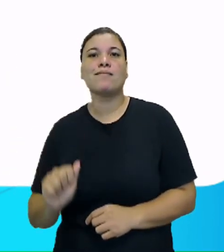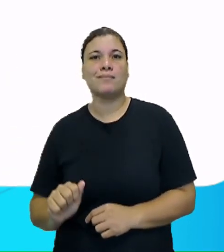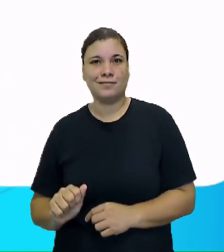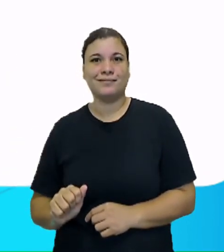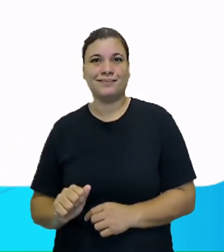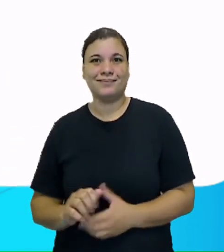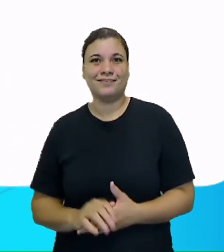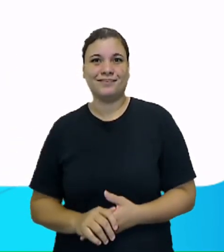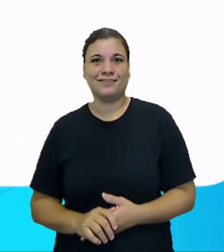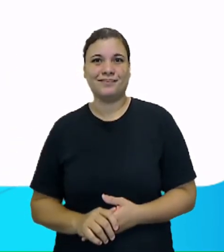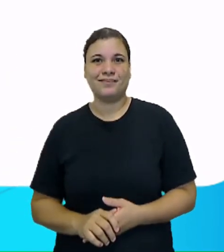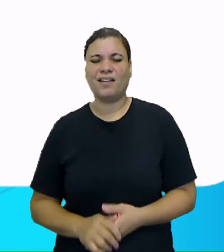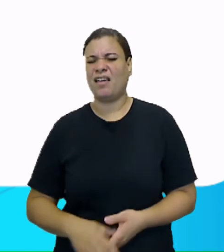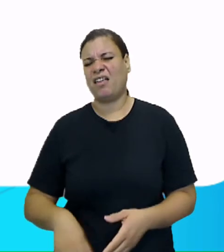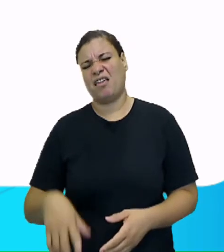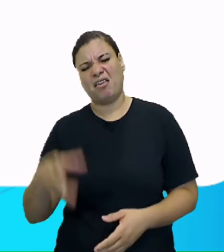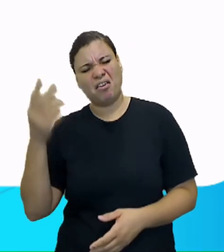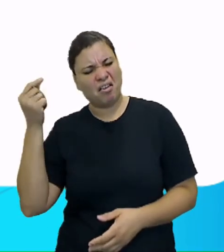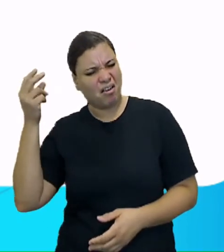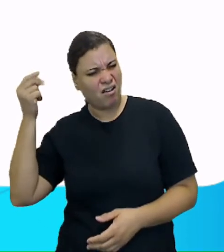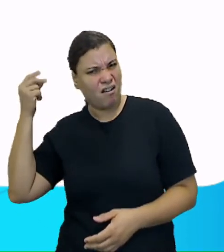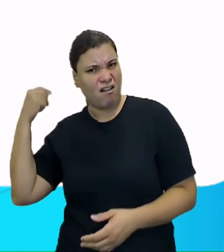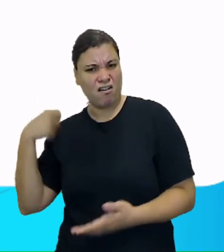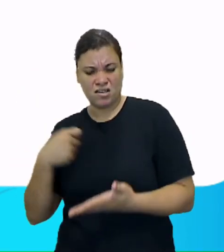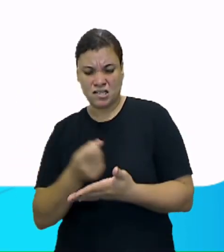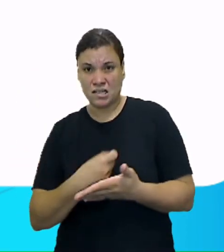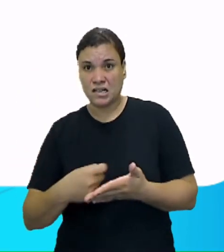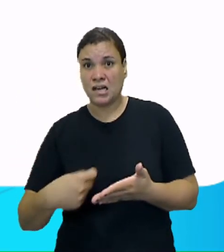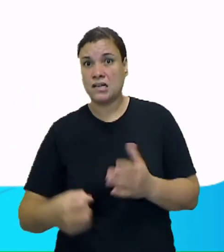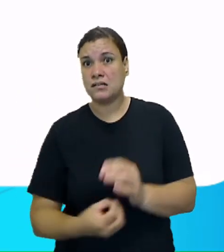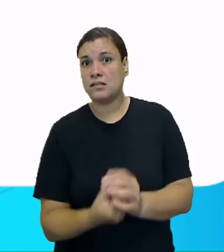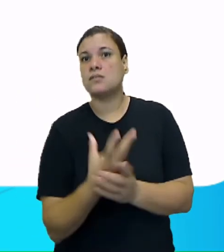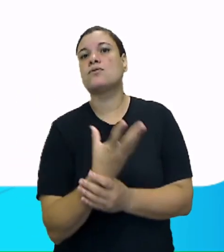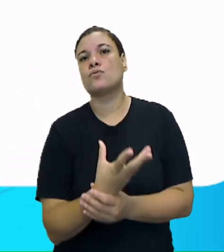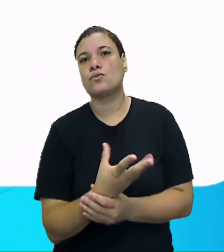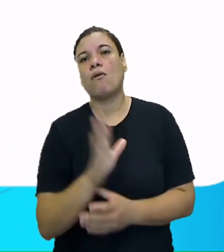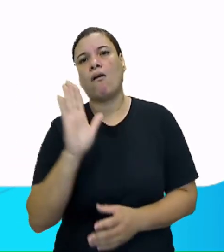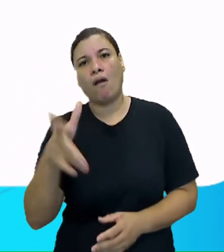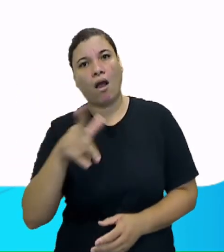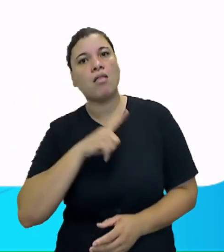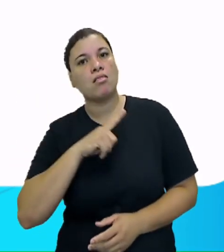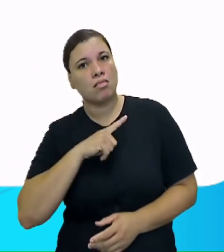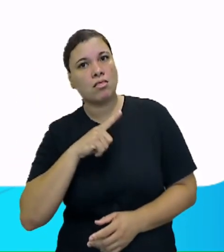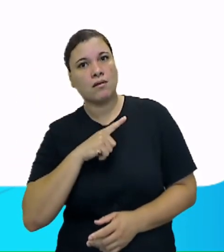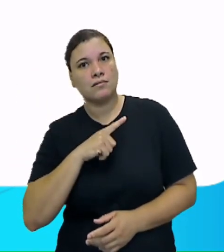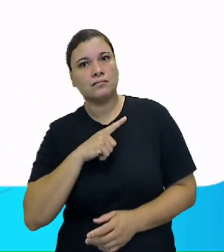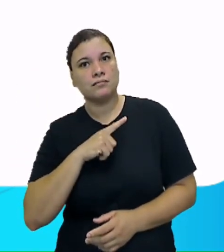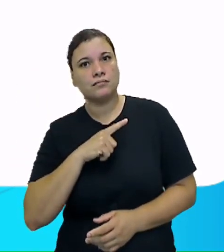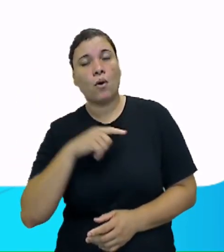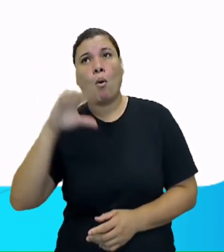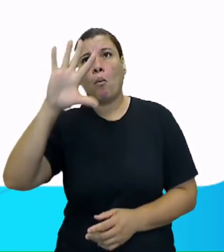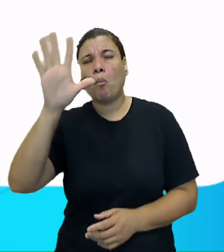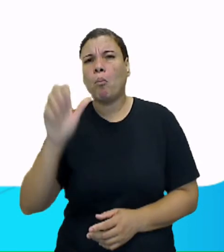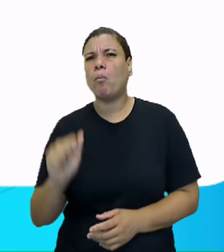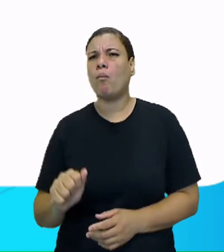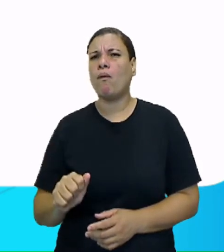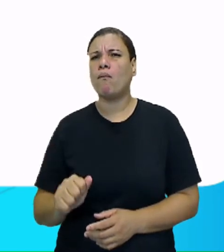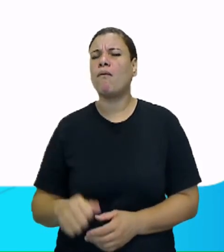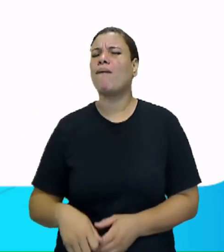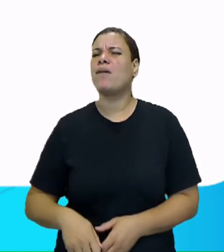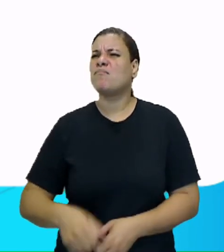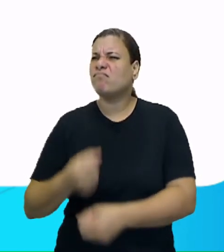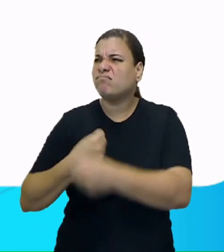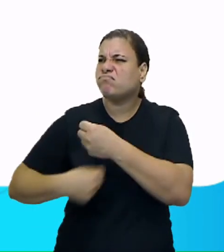criados milênios antes da escrita. O mapa mais antigo que se conhece foi encontrado